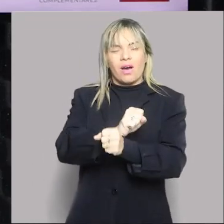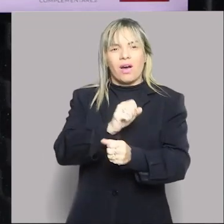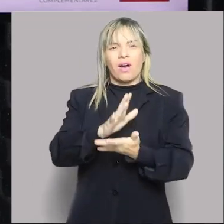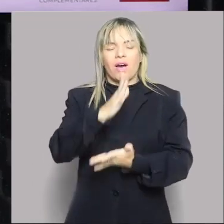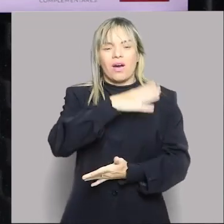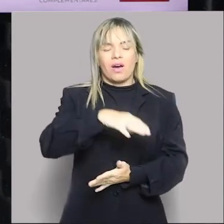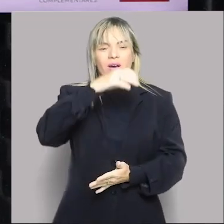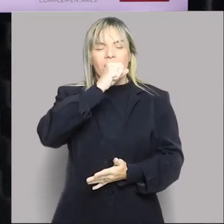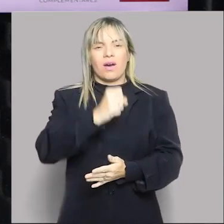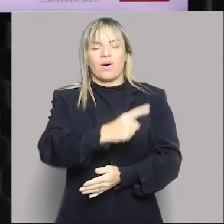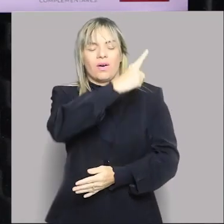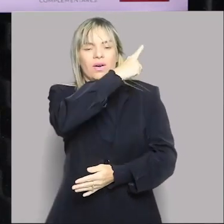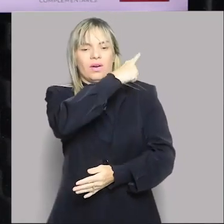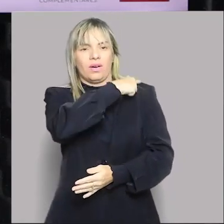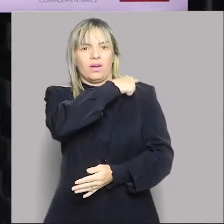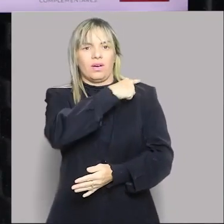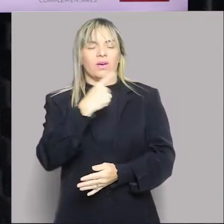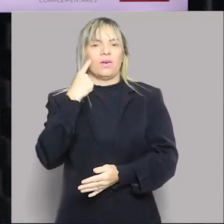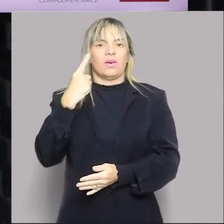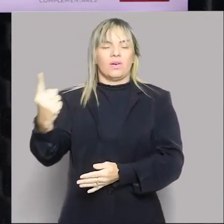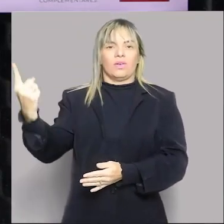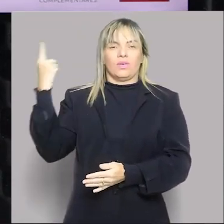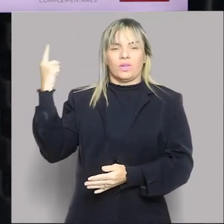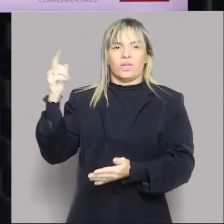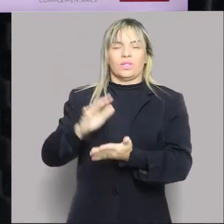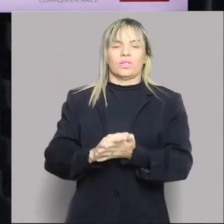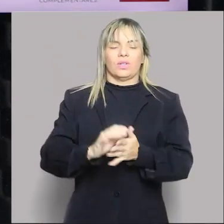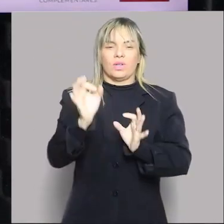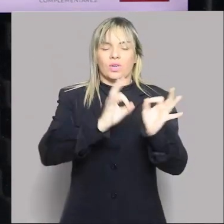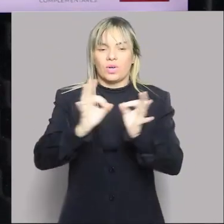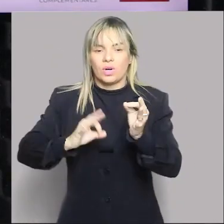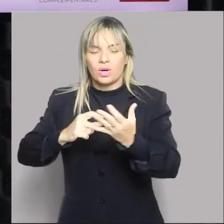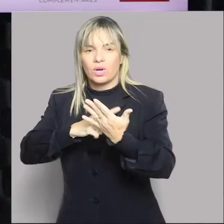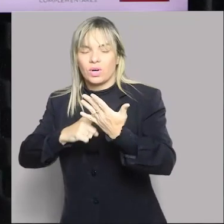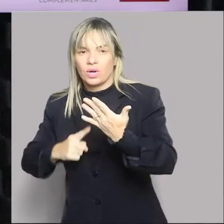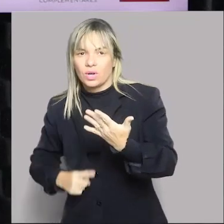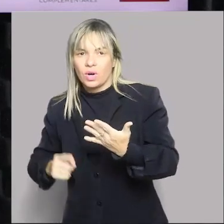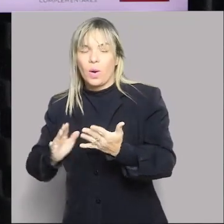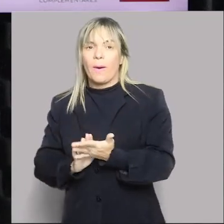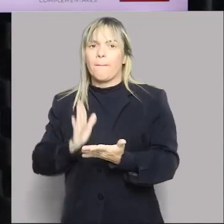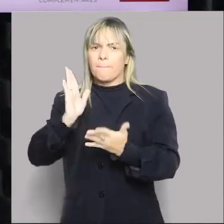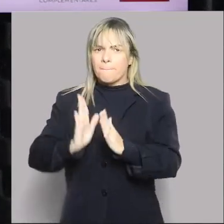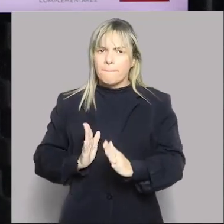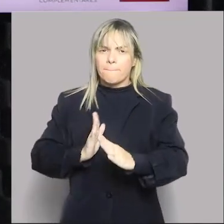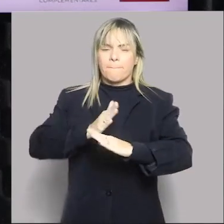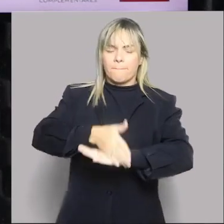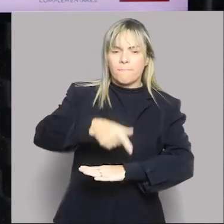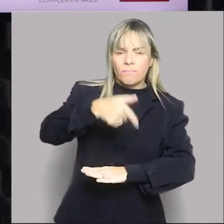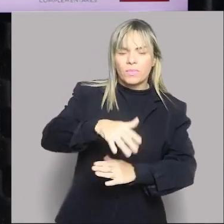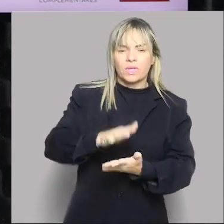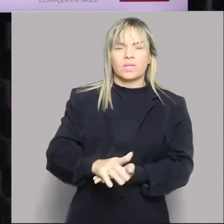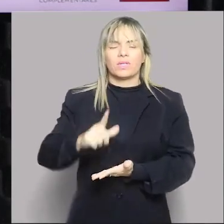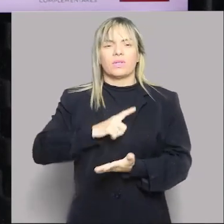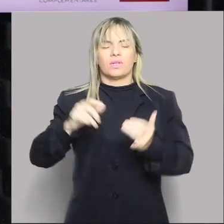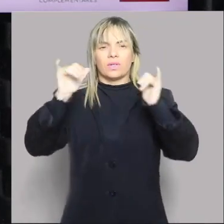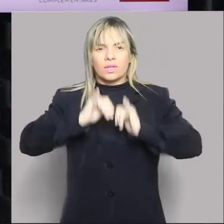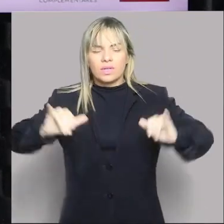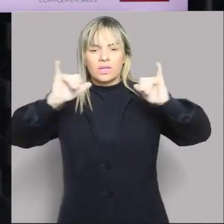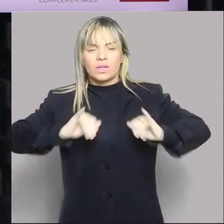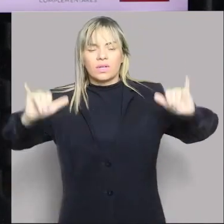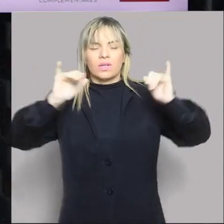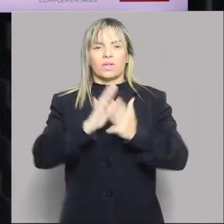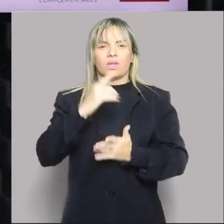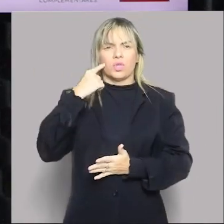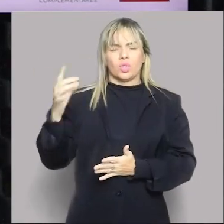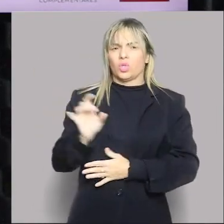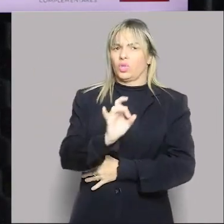para o primeiro ano, esse material que tá lá no plano de vocês, corre lá, eu vou falar disso porque vocês têm que ter mais informações, porque só o que eu vou falar